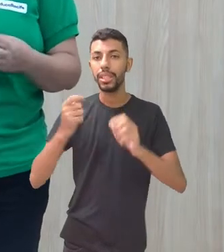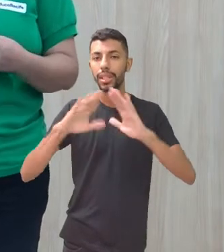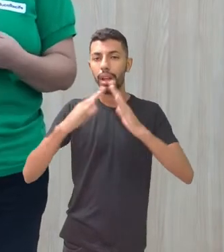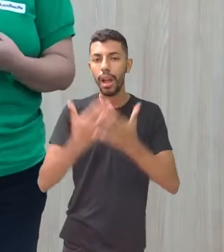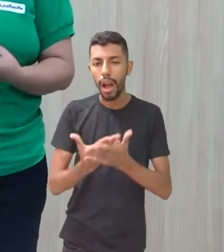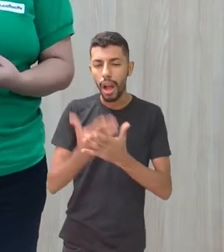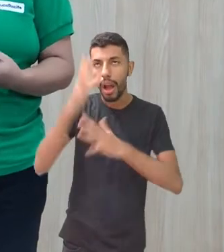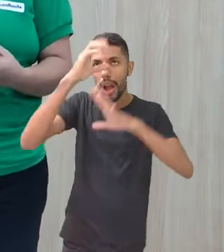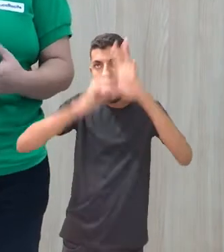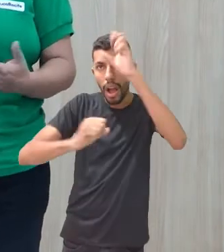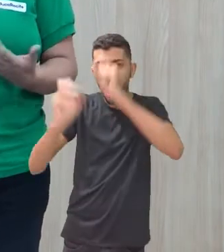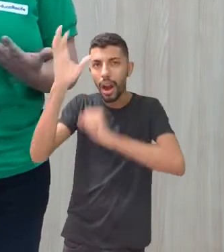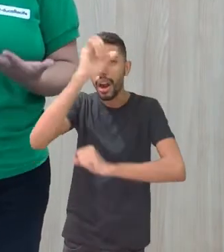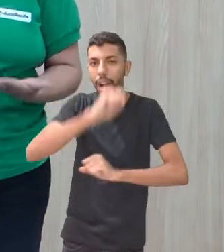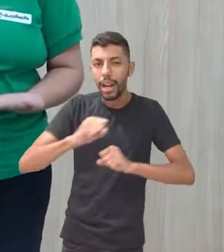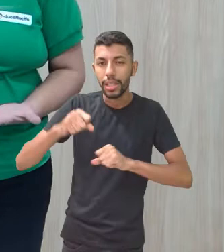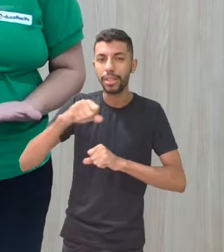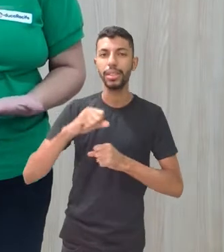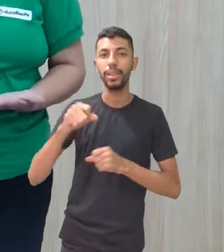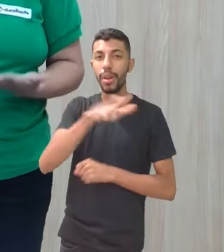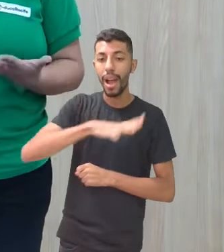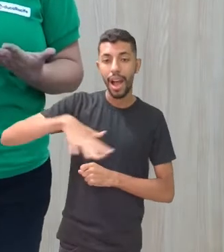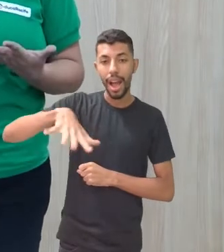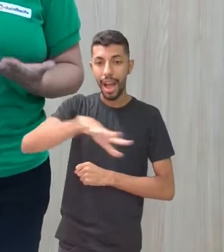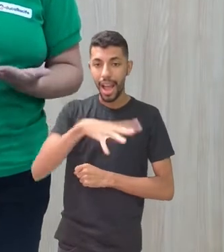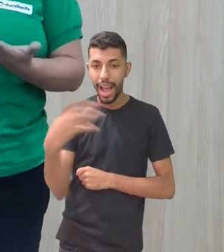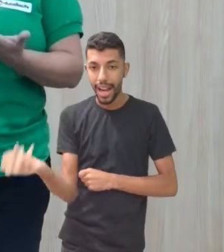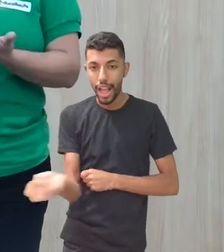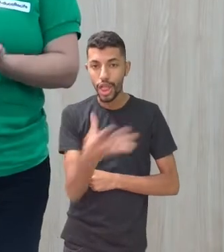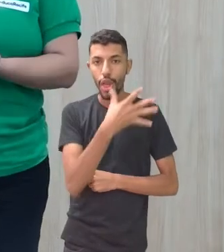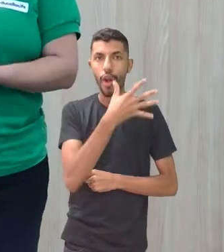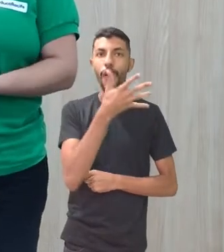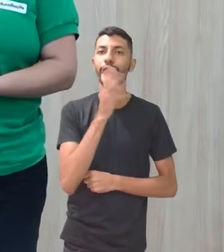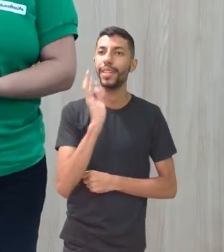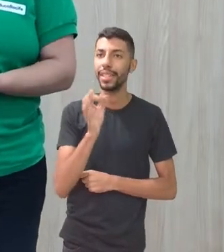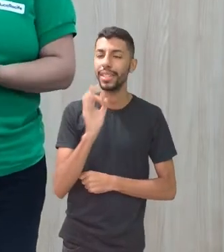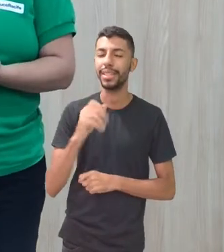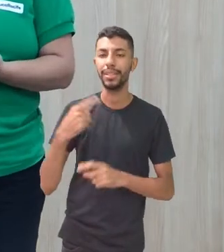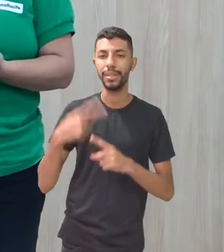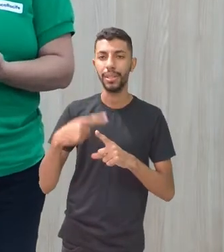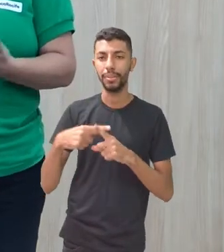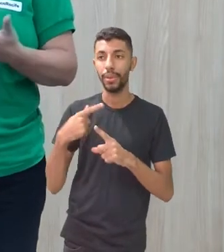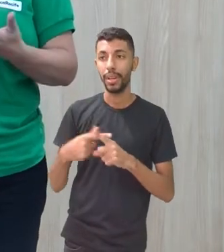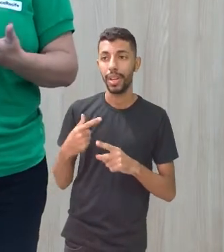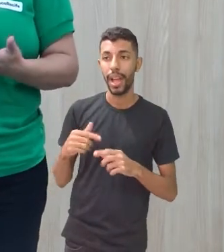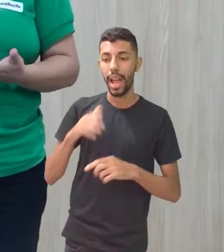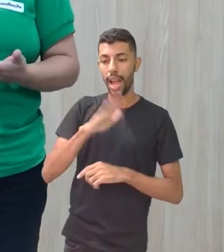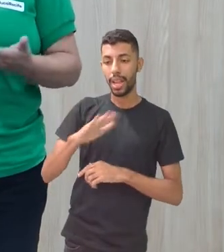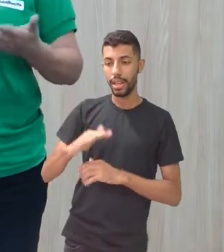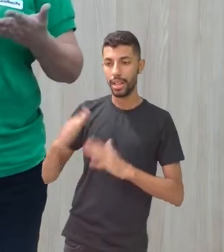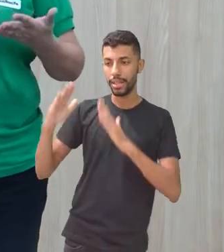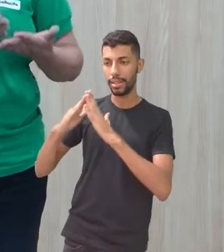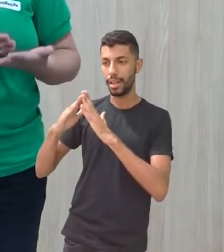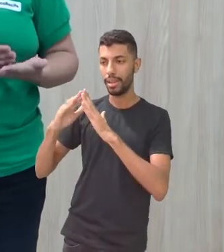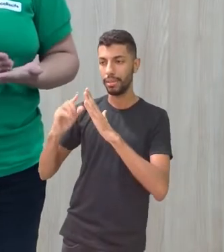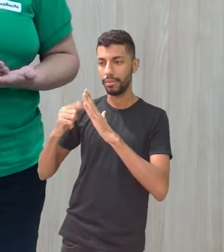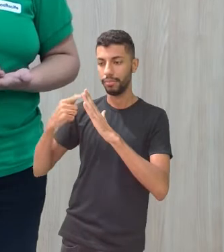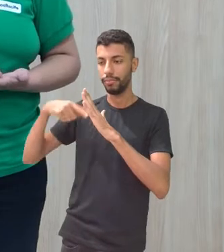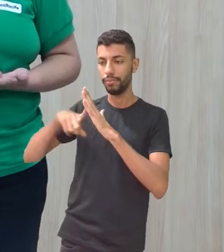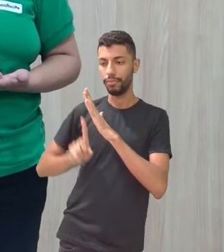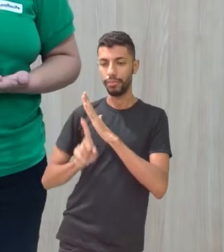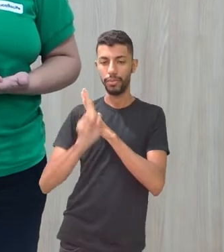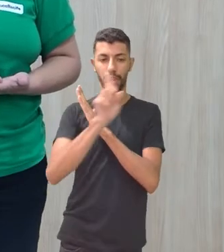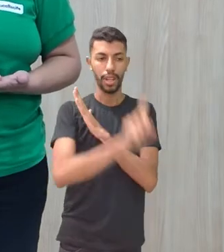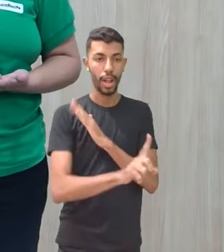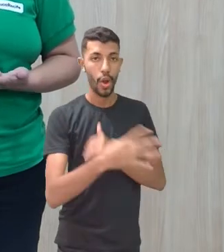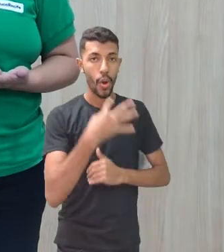de uma iniciação de um novo mundo, porque quando a criança deixa a sua casa e passa a conhecer um